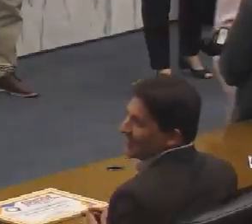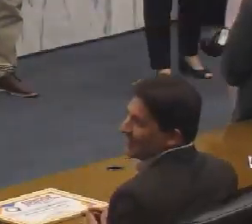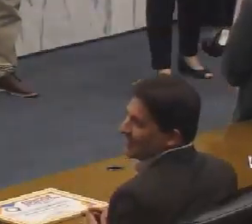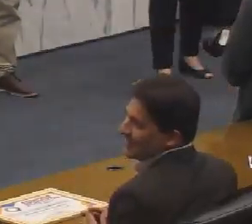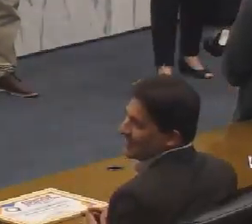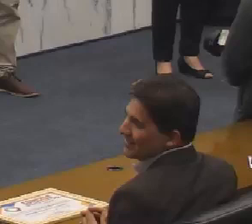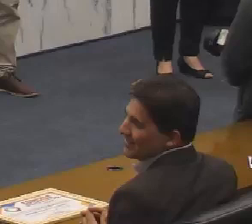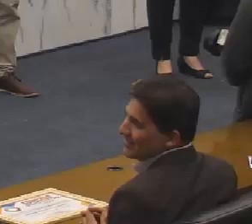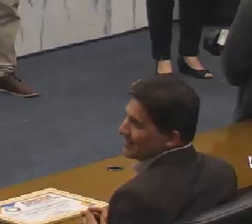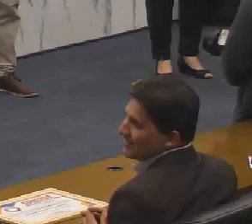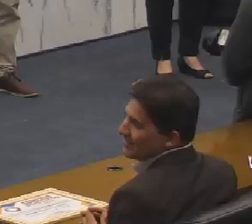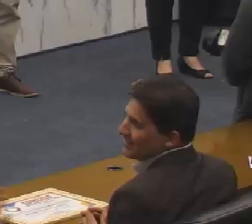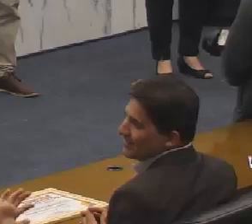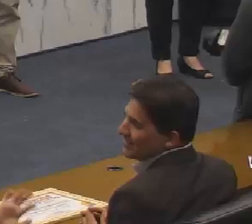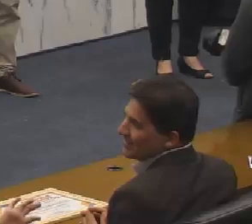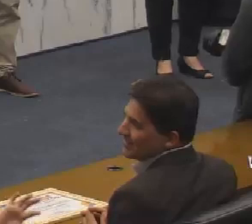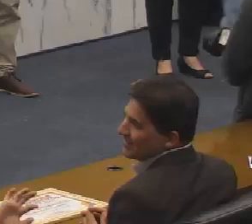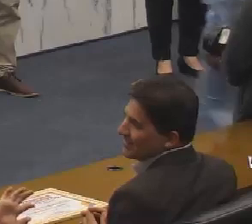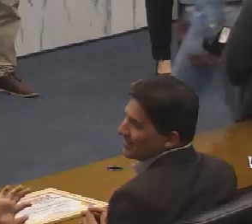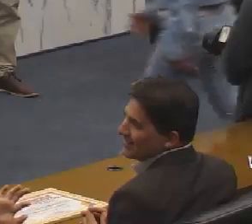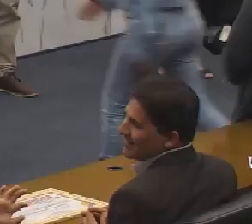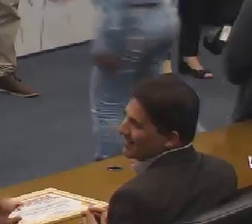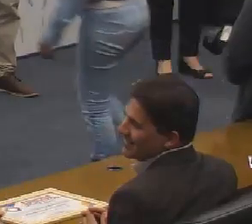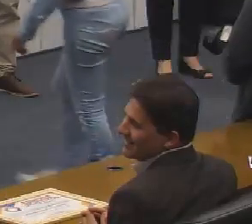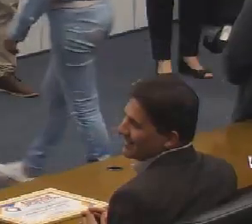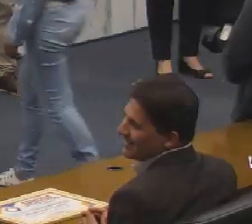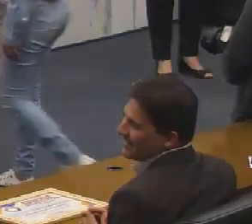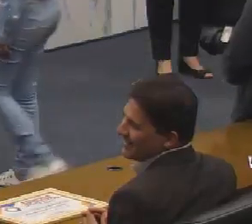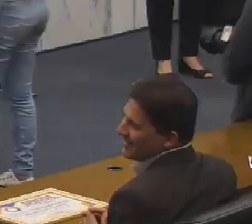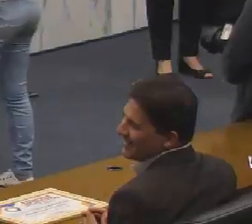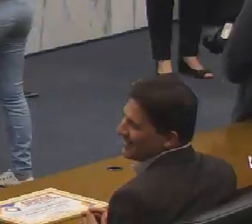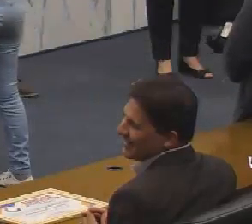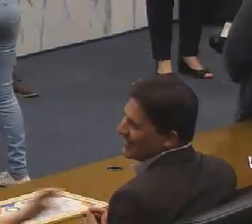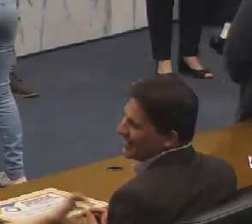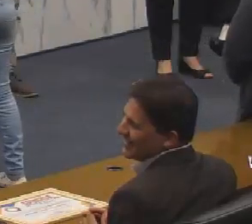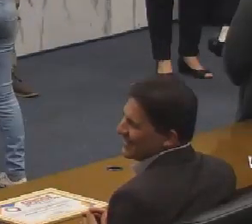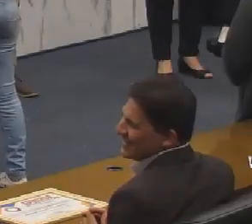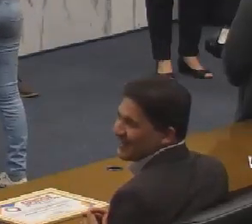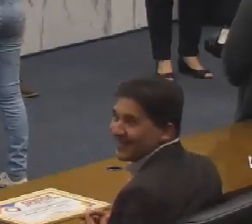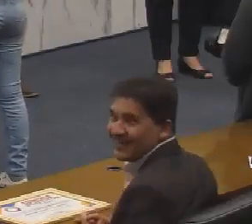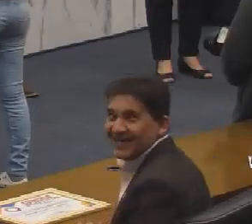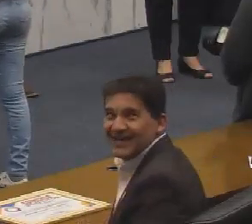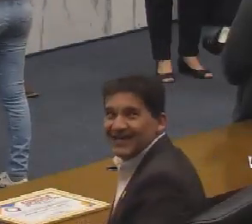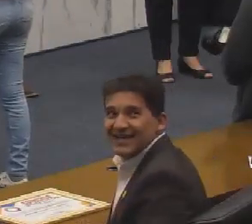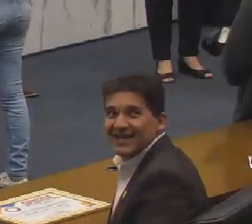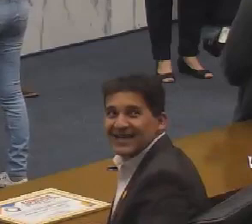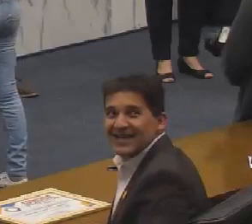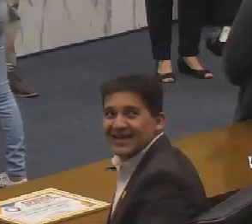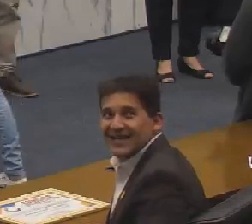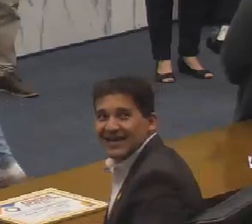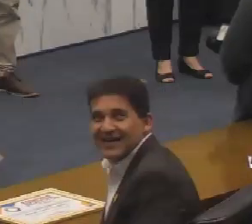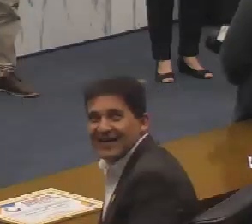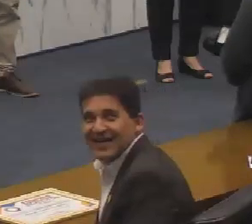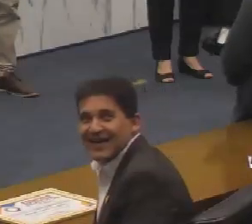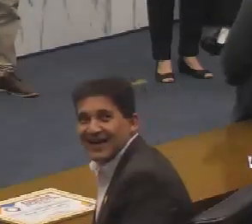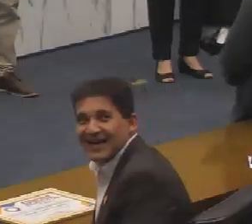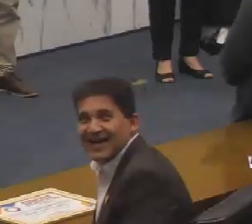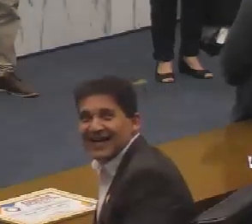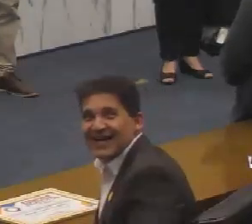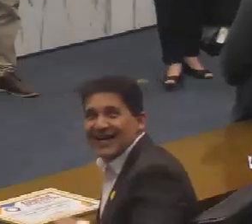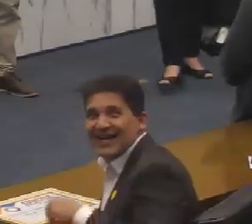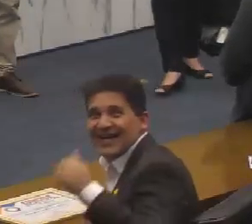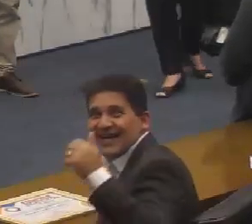Porque quando menos se espera, a vida já ficou pra trás. Segura teu filho no